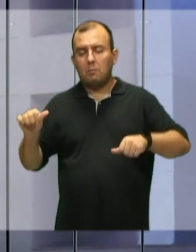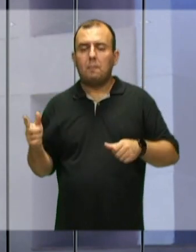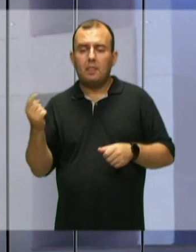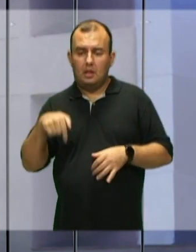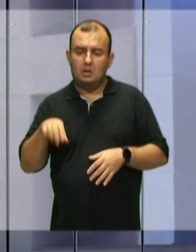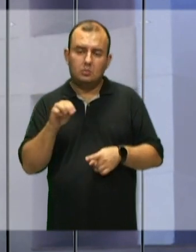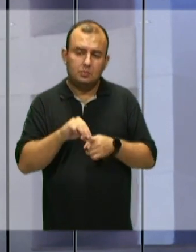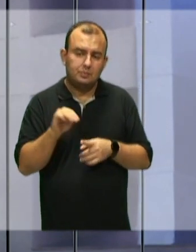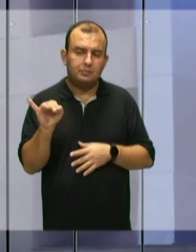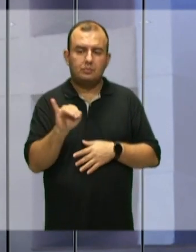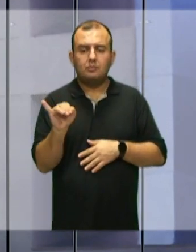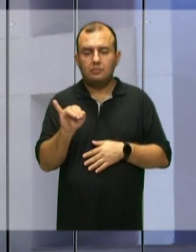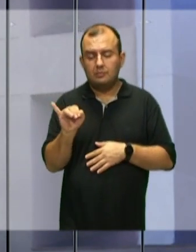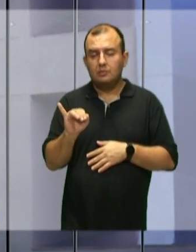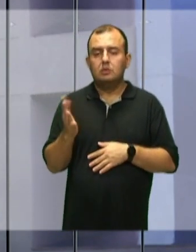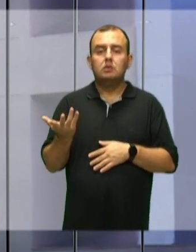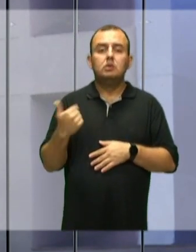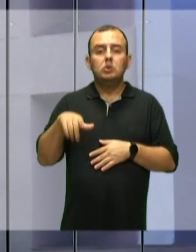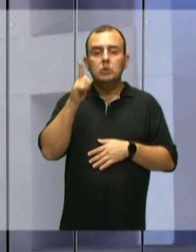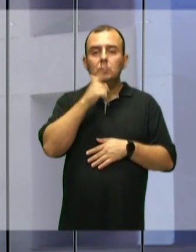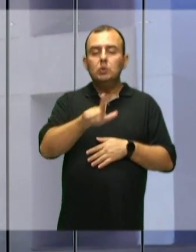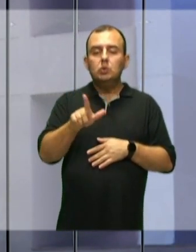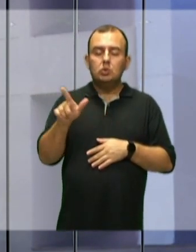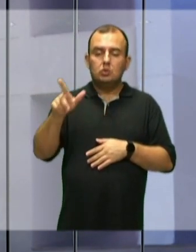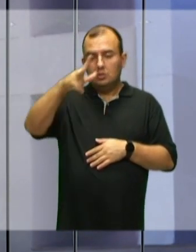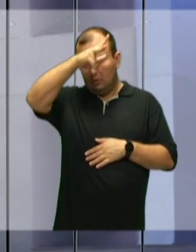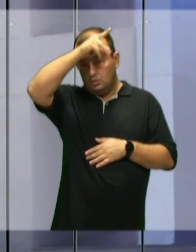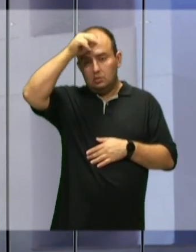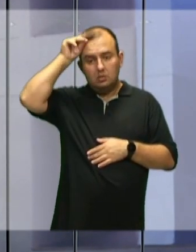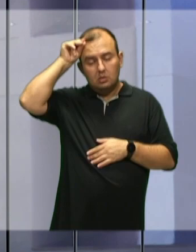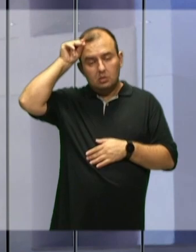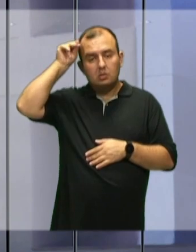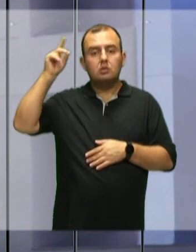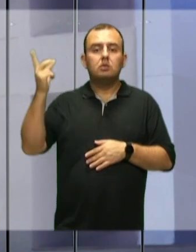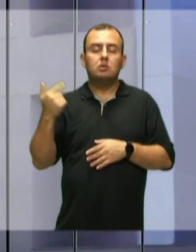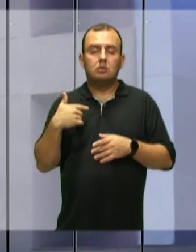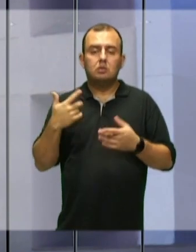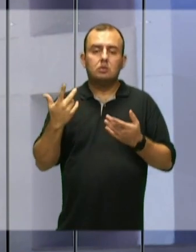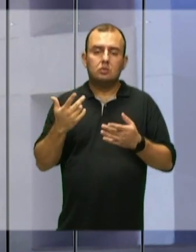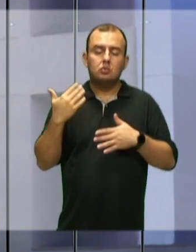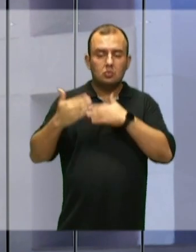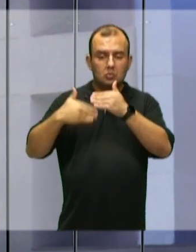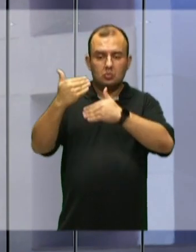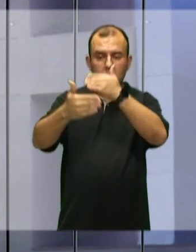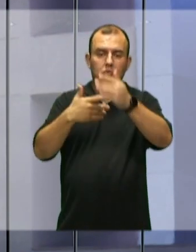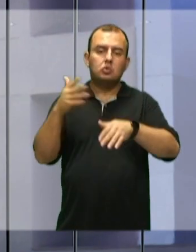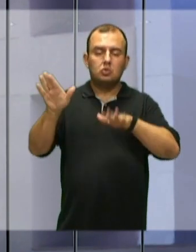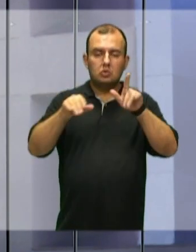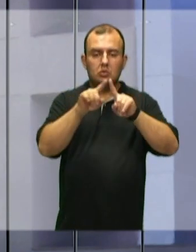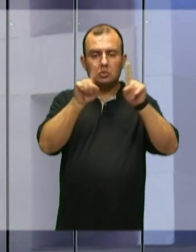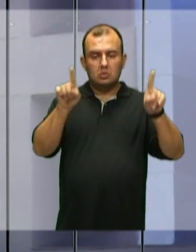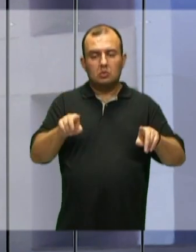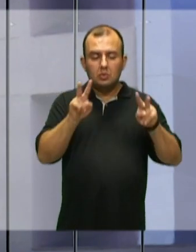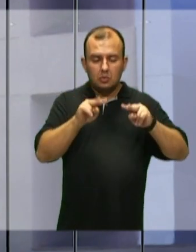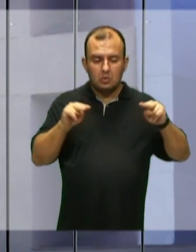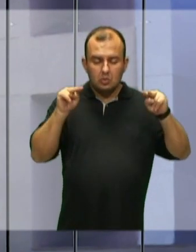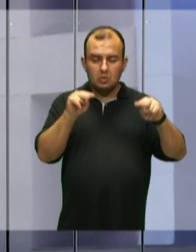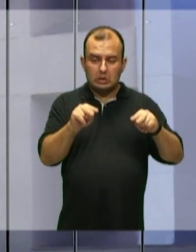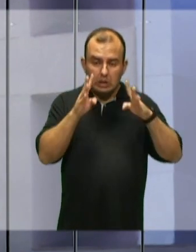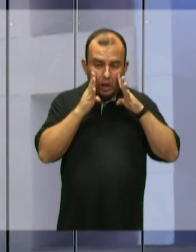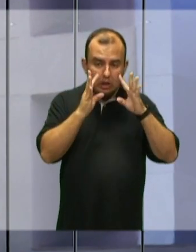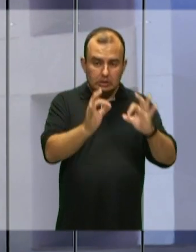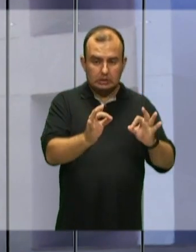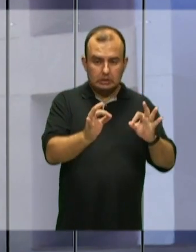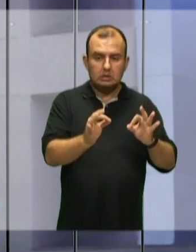situação do município e aí foi quando a gente conseguiu que a prefeitura eh Se colocasse dentro desse processo chamasse os servidores olhasse os números com mais